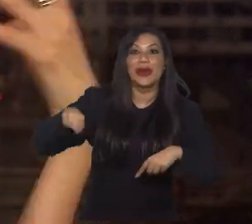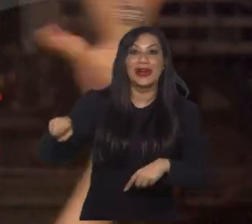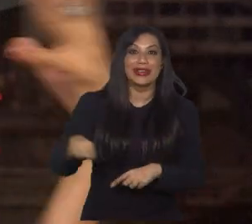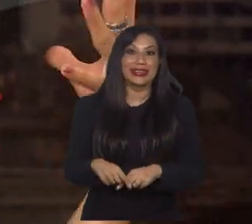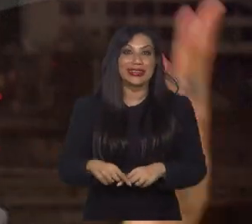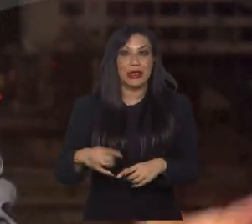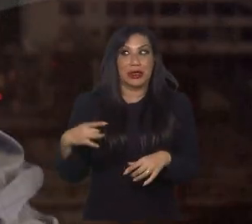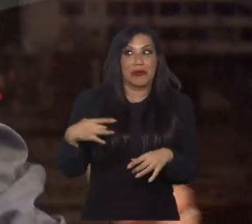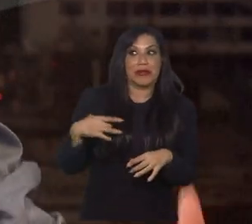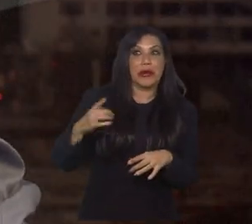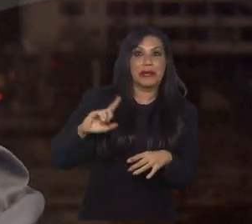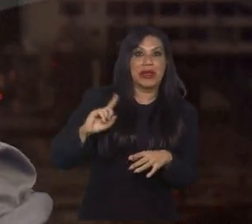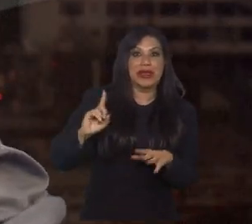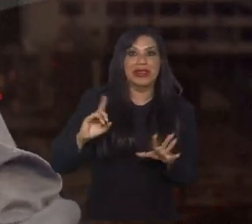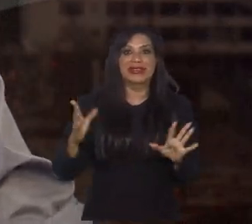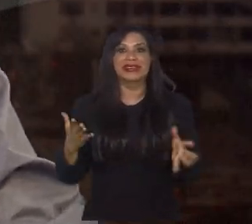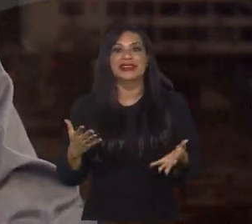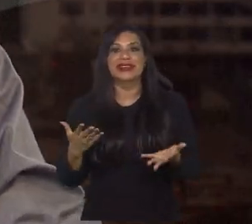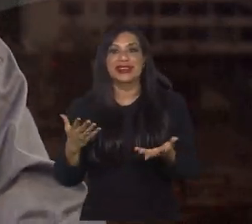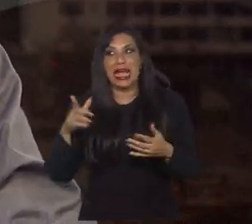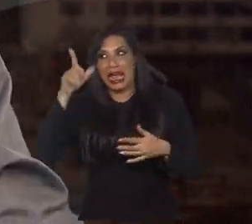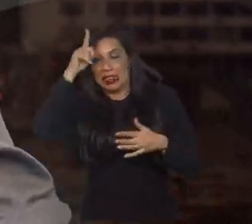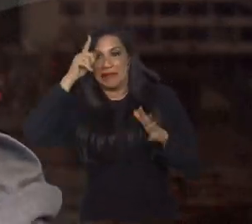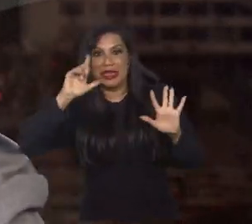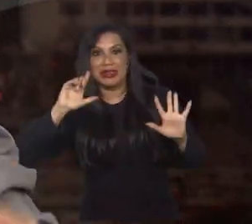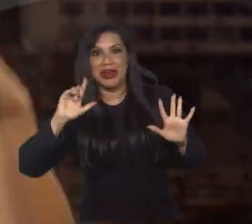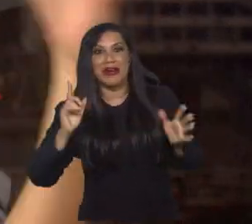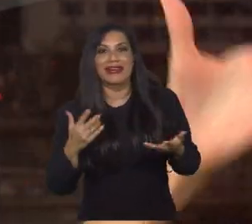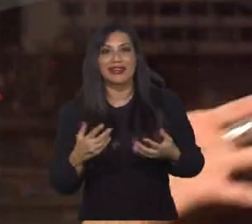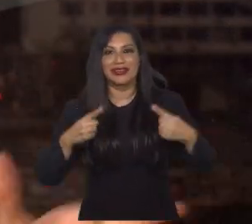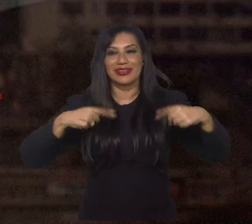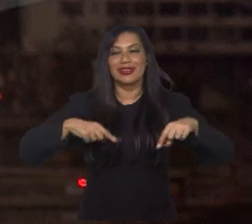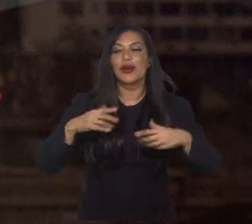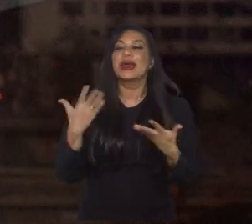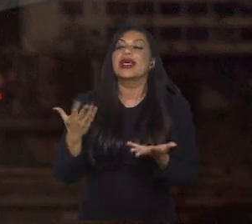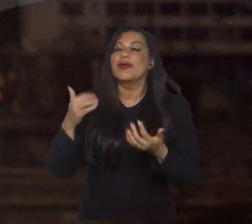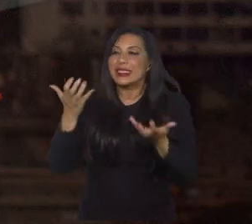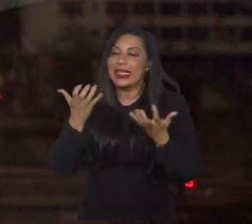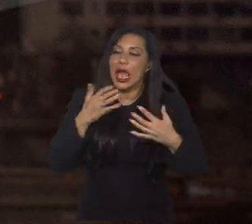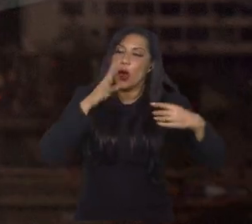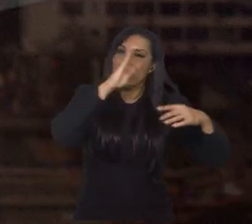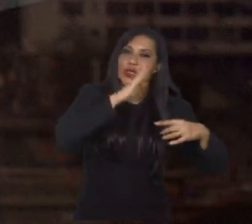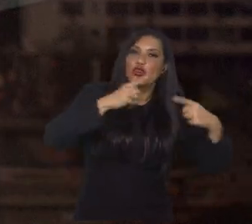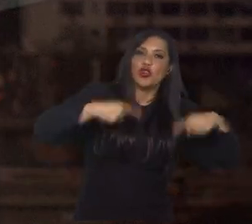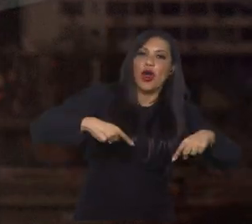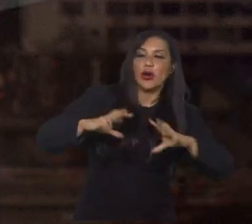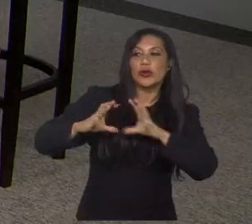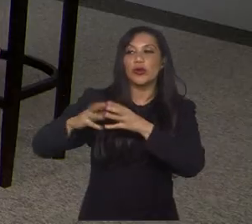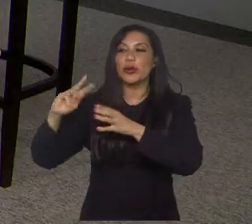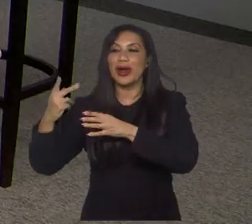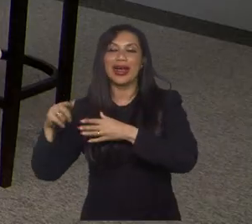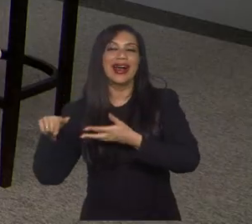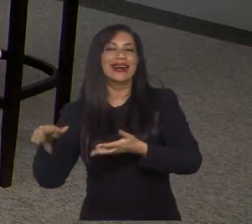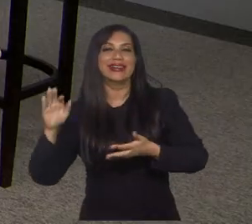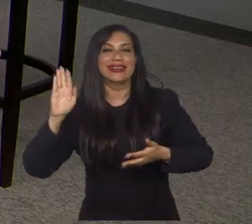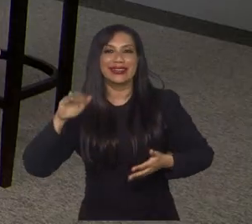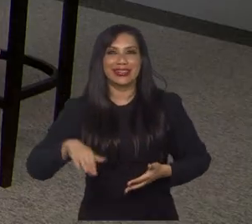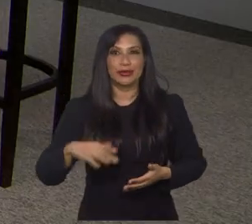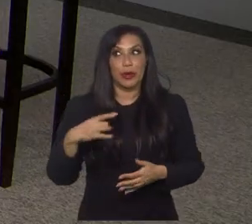seria aquele temor, né? Ai, o Brasil vai cruzar com a Alemanha logo de cara, e aí a gente fica né?